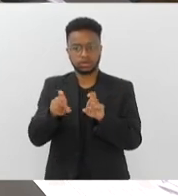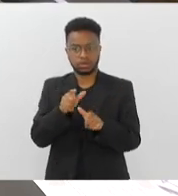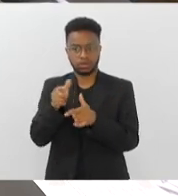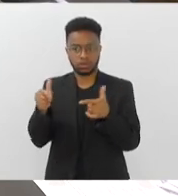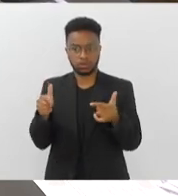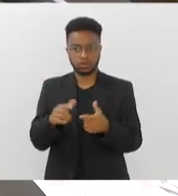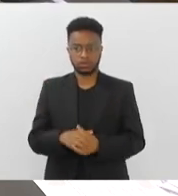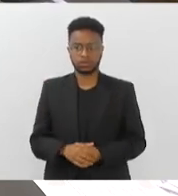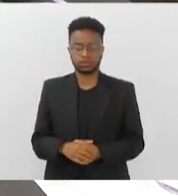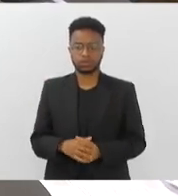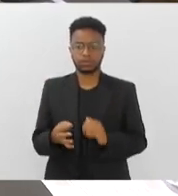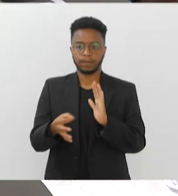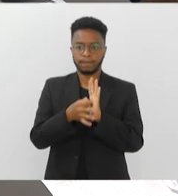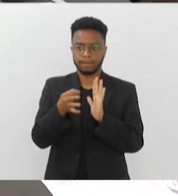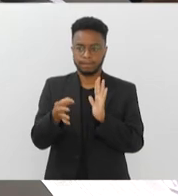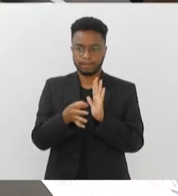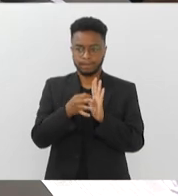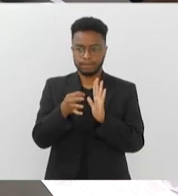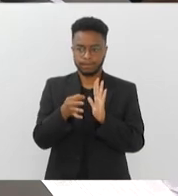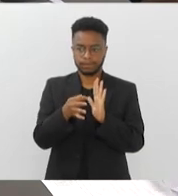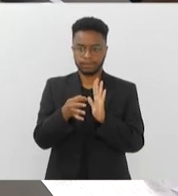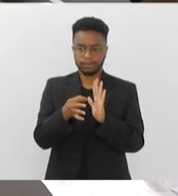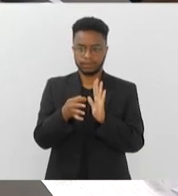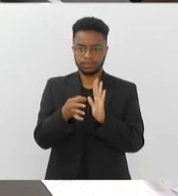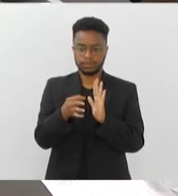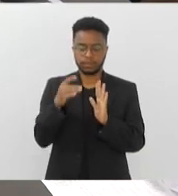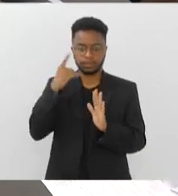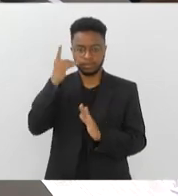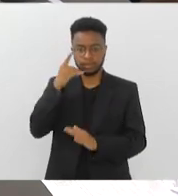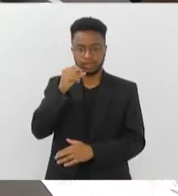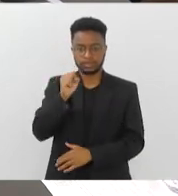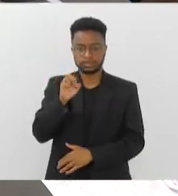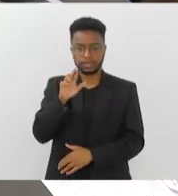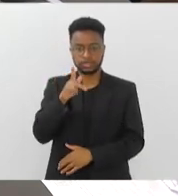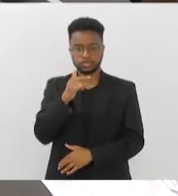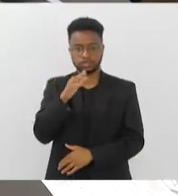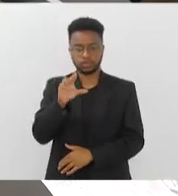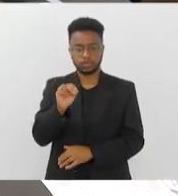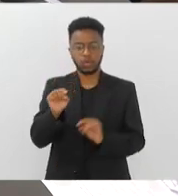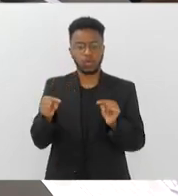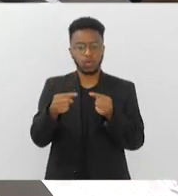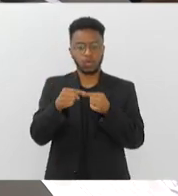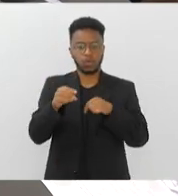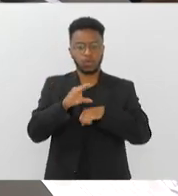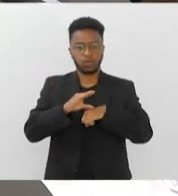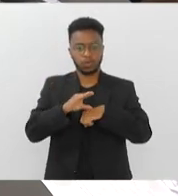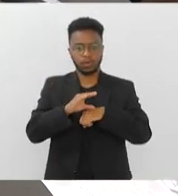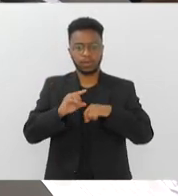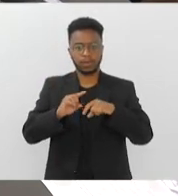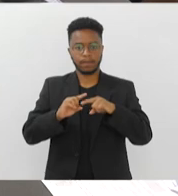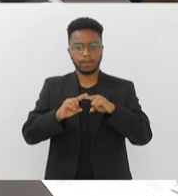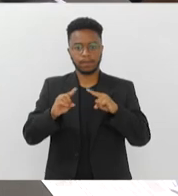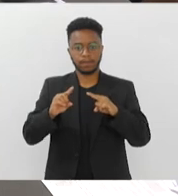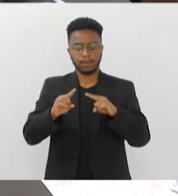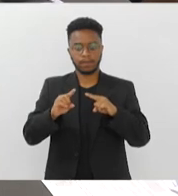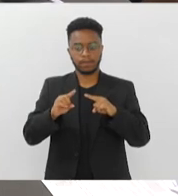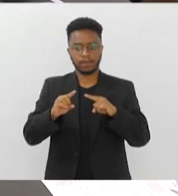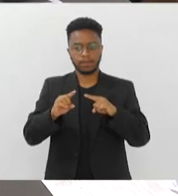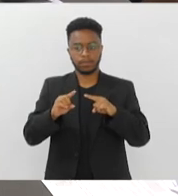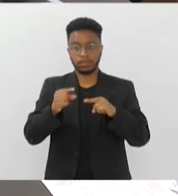providências. O parecer acostado pelo doutor Serginho é pela constitucionalidade